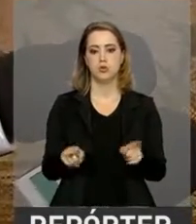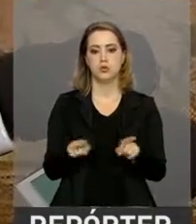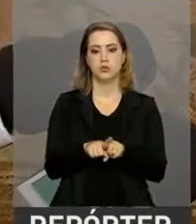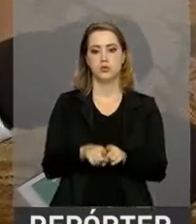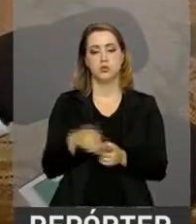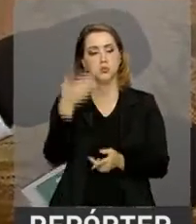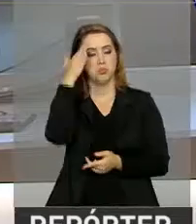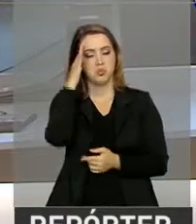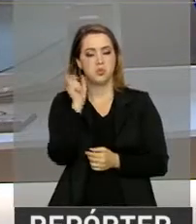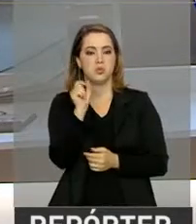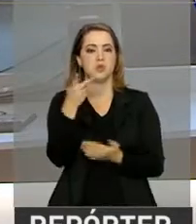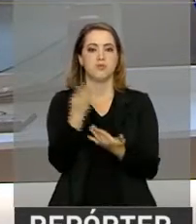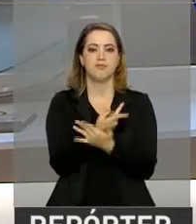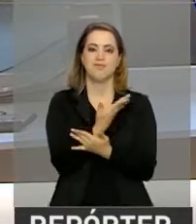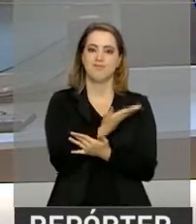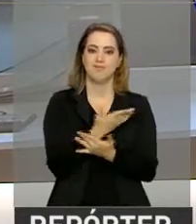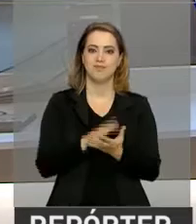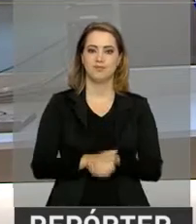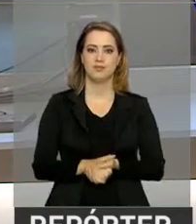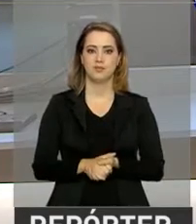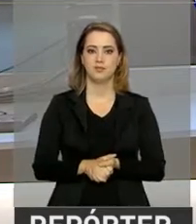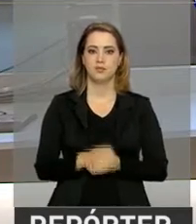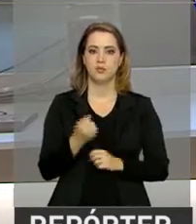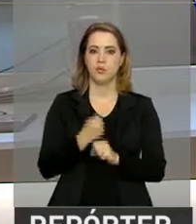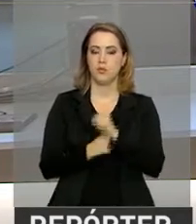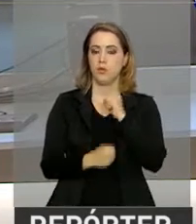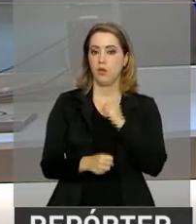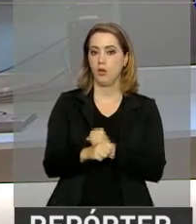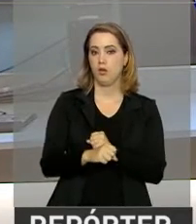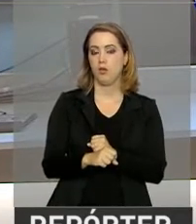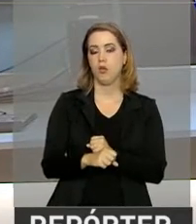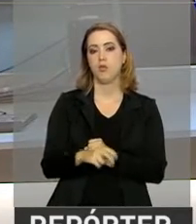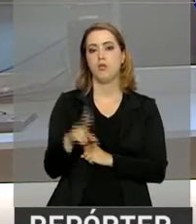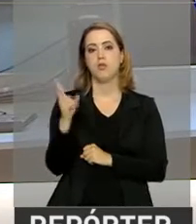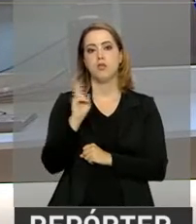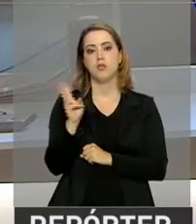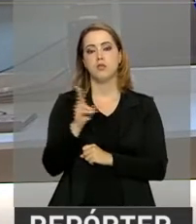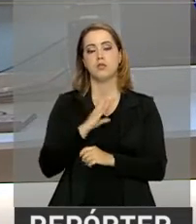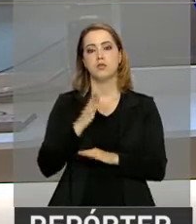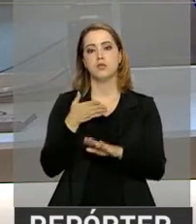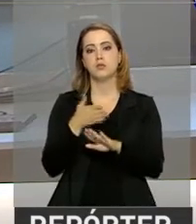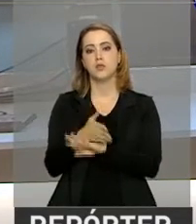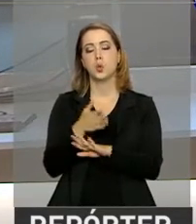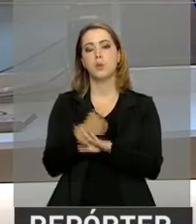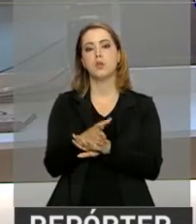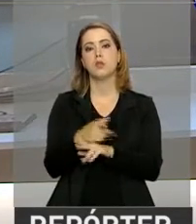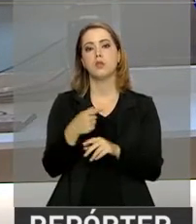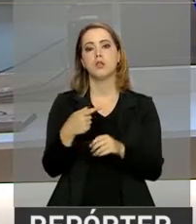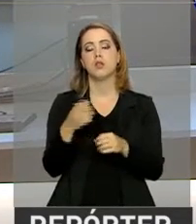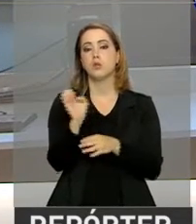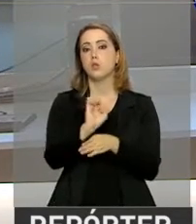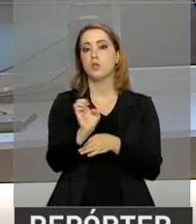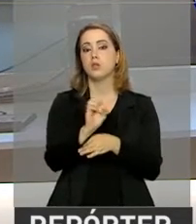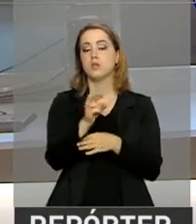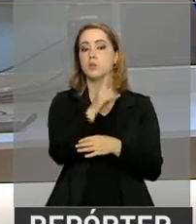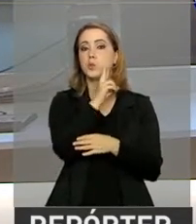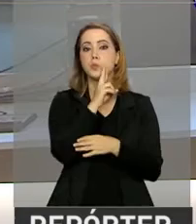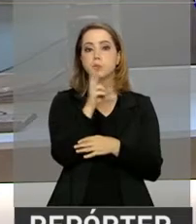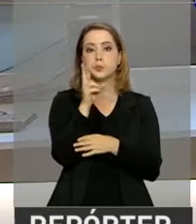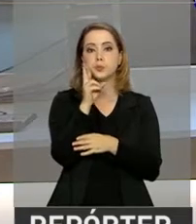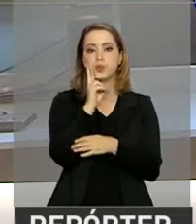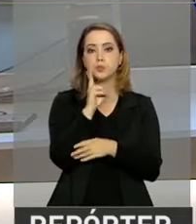será feito lá desde o ano passado venezuelanos têm ido à roraima em busca de melhores condições de vida para